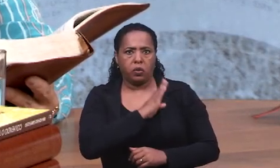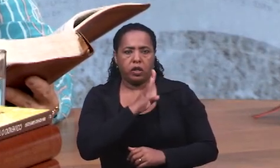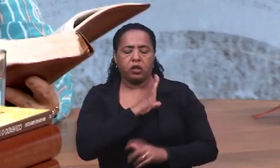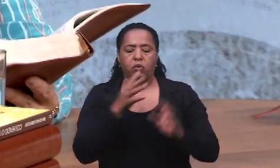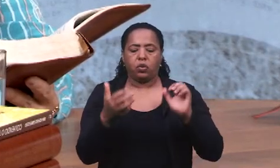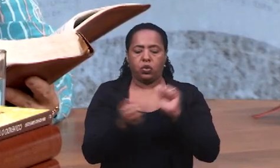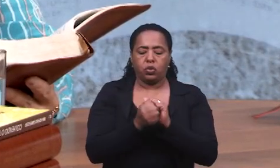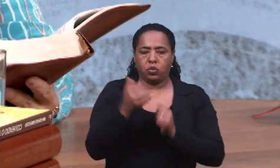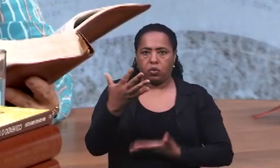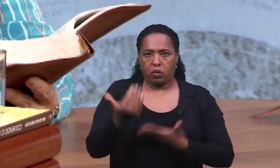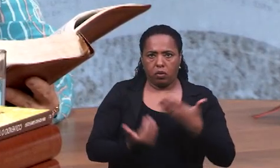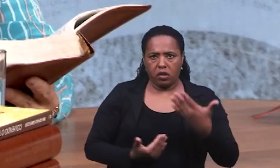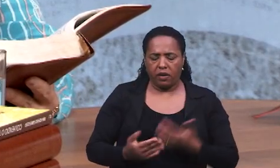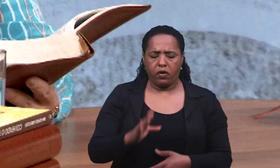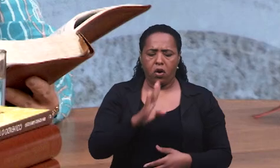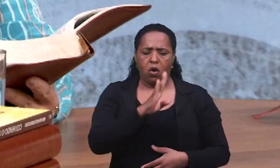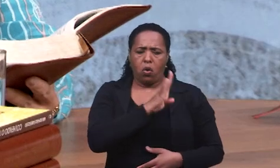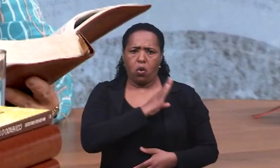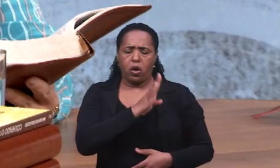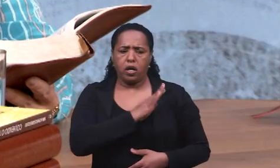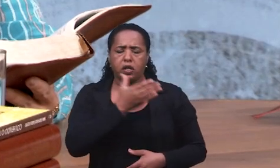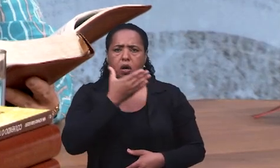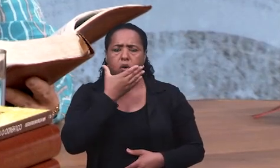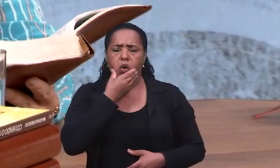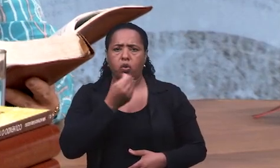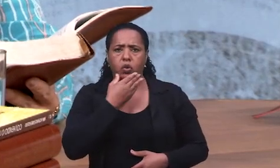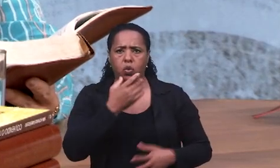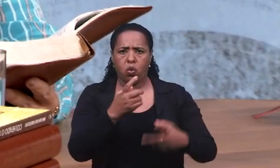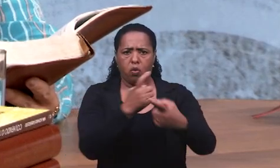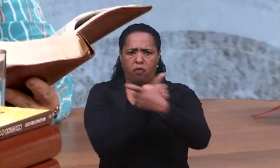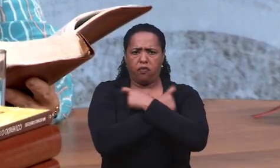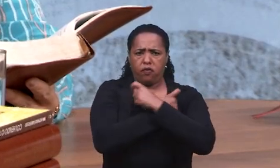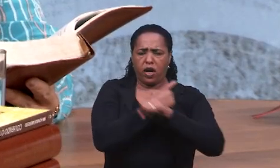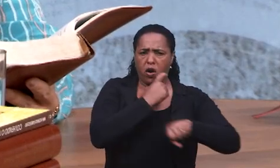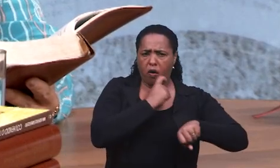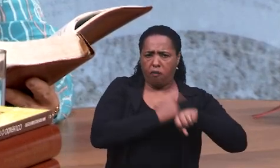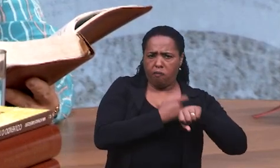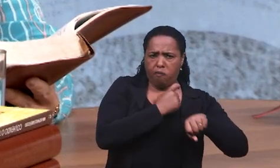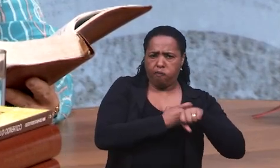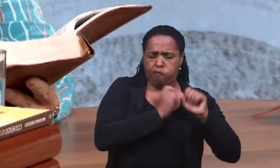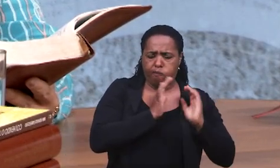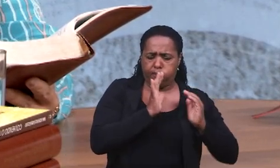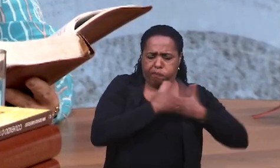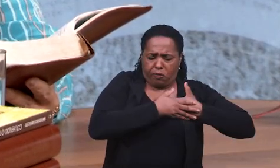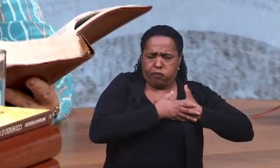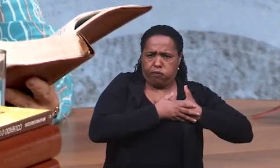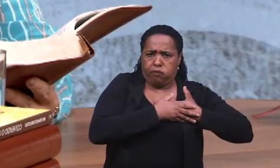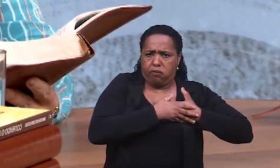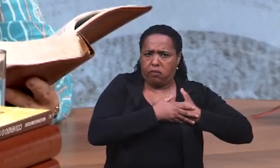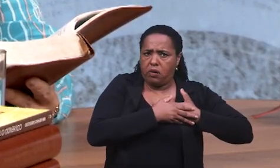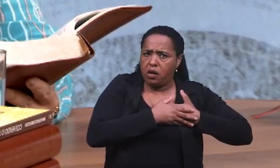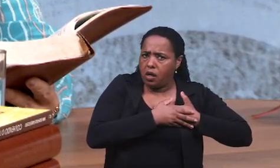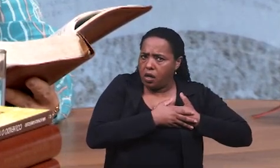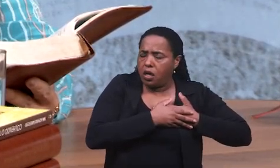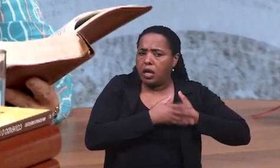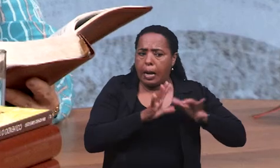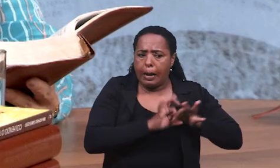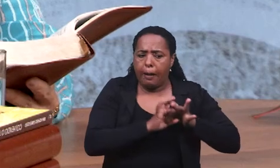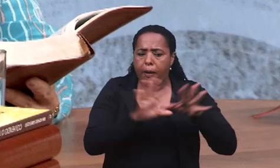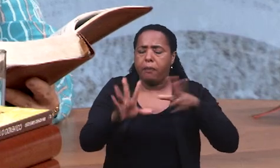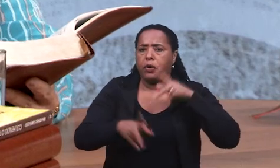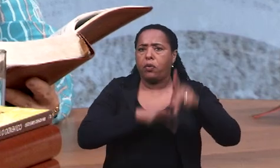servos. Assim o coração de Faraó se endureceu e não deixou ir os filhos de